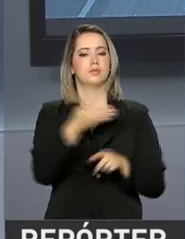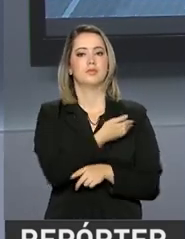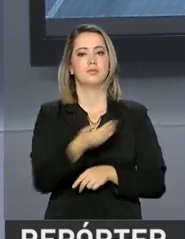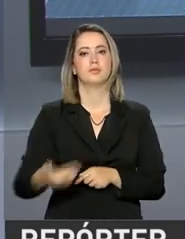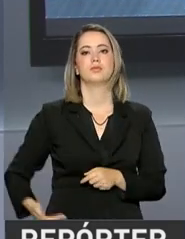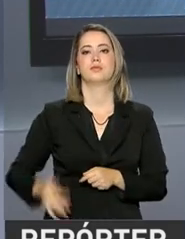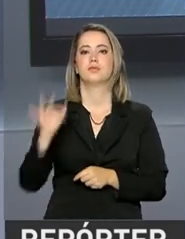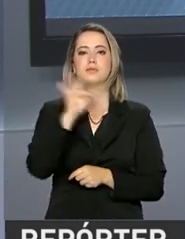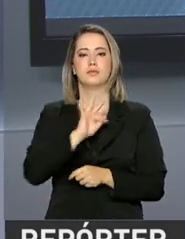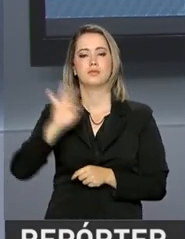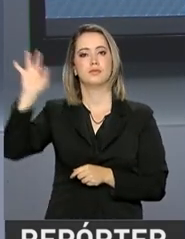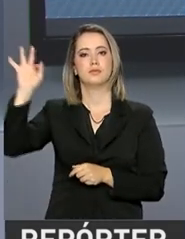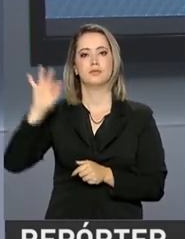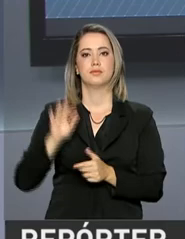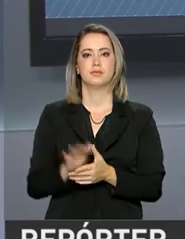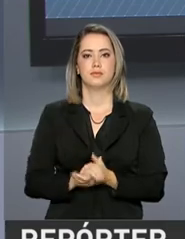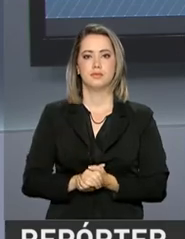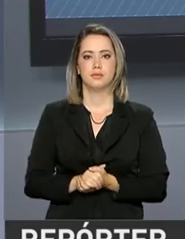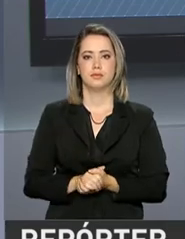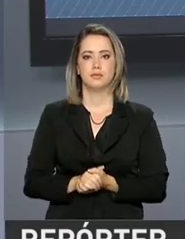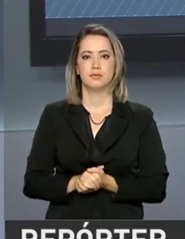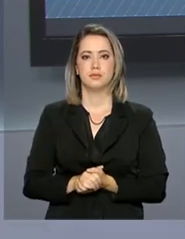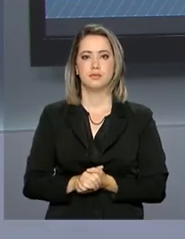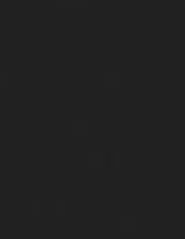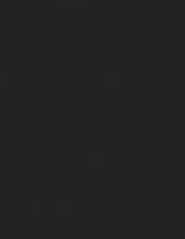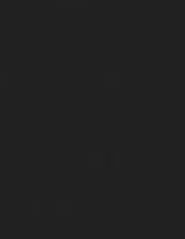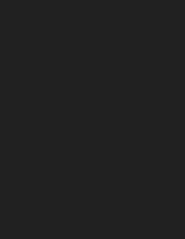na nbr a tv do governo federal